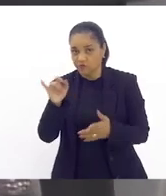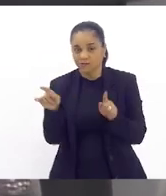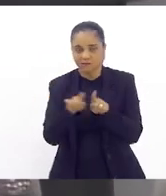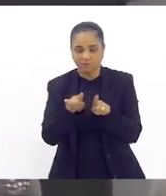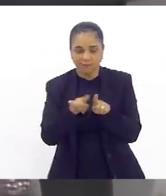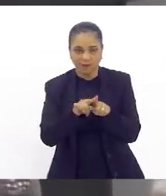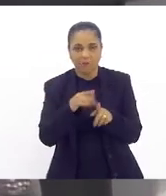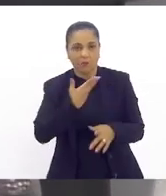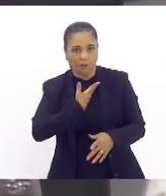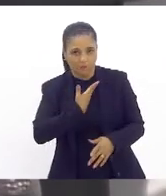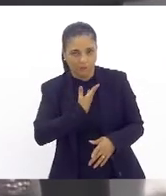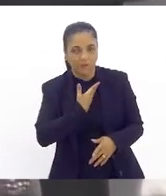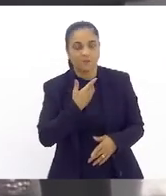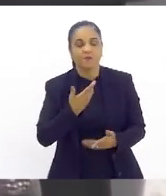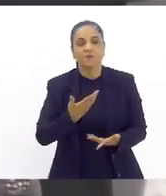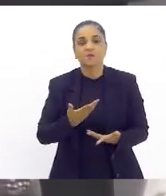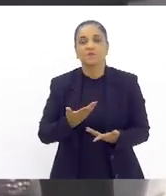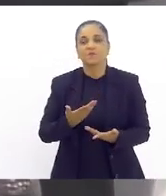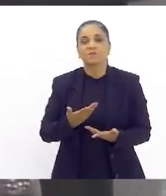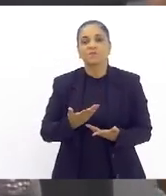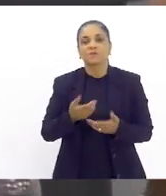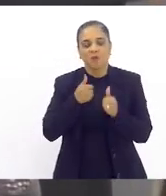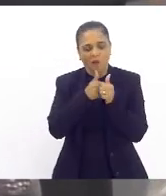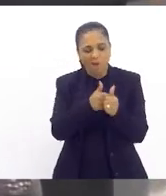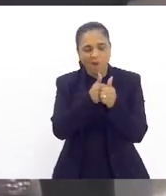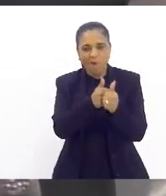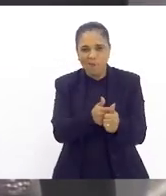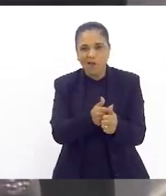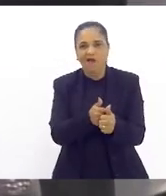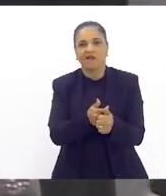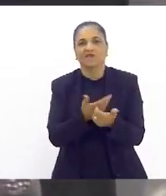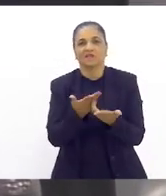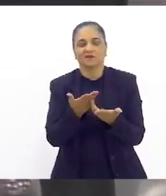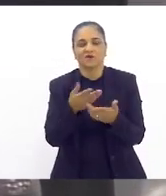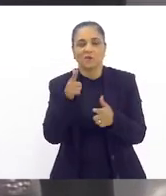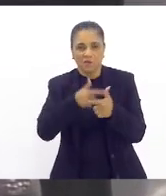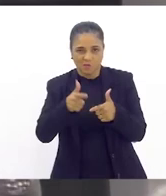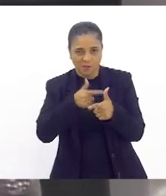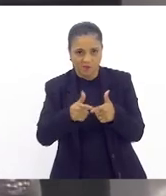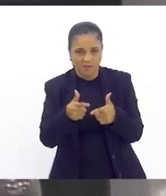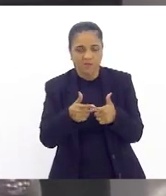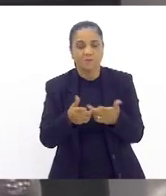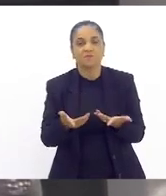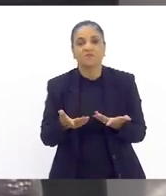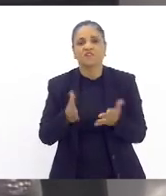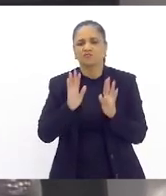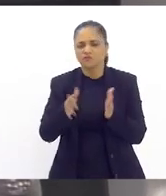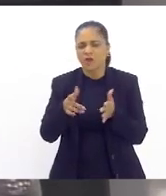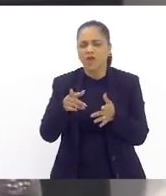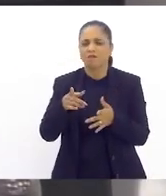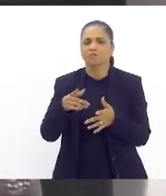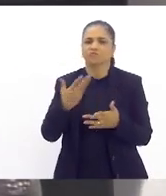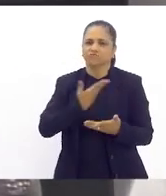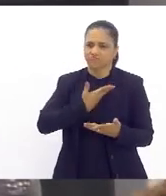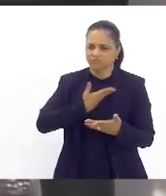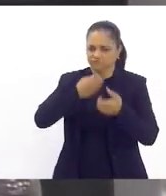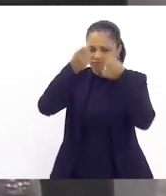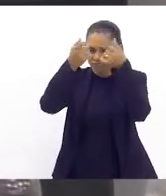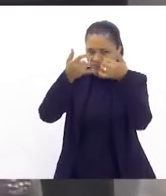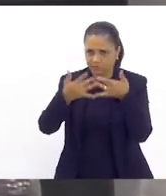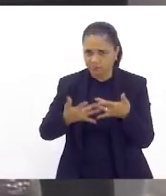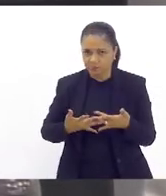perto e dizer que que como meus colegas disseram já explicaram bem os problemas que a gente